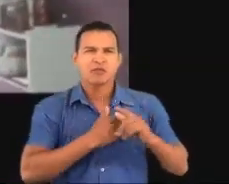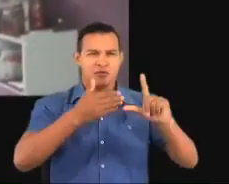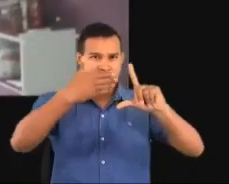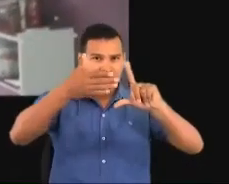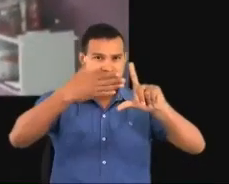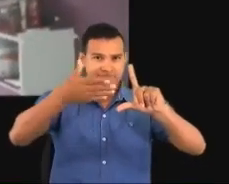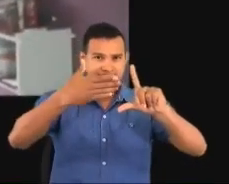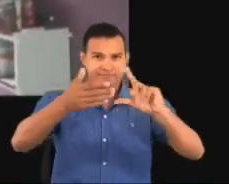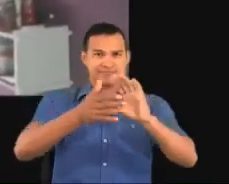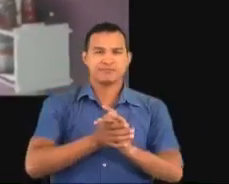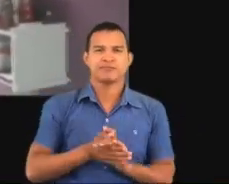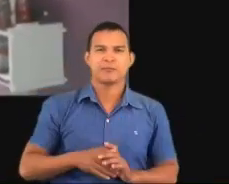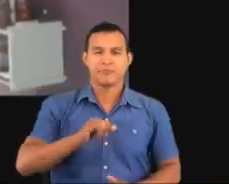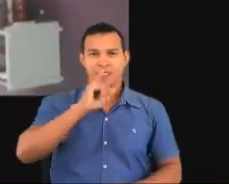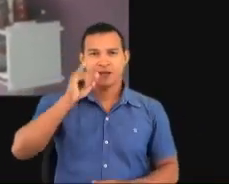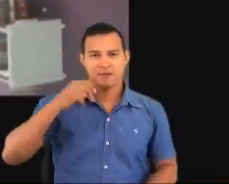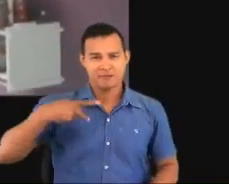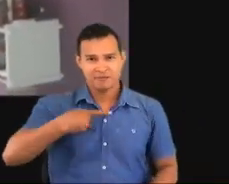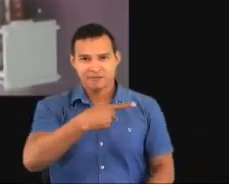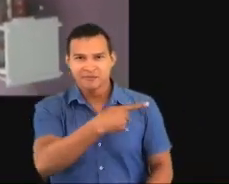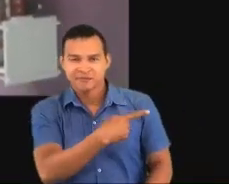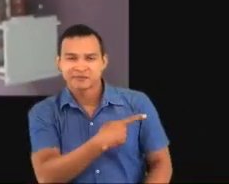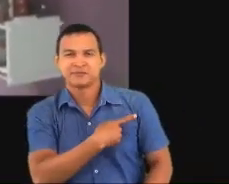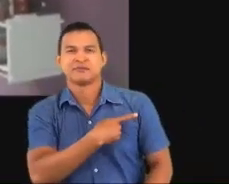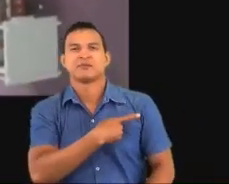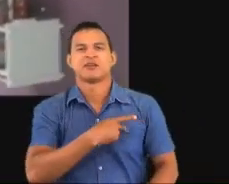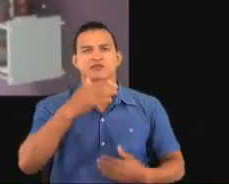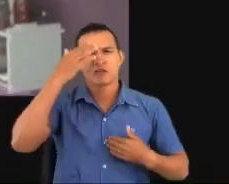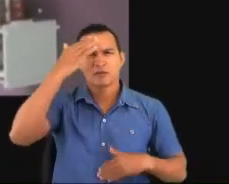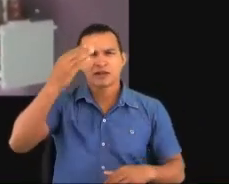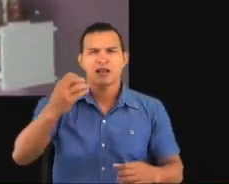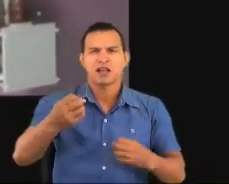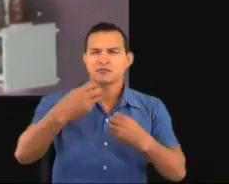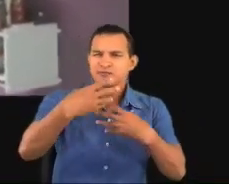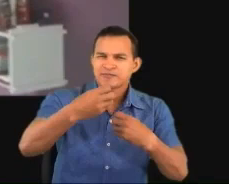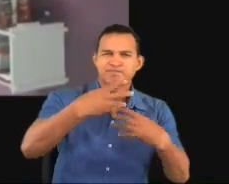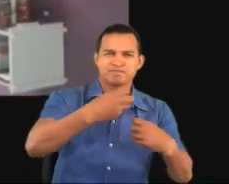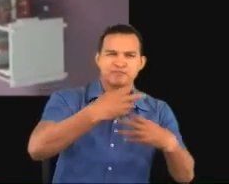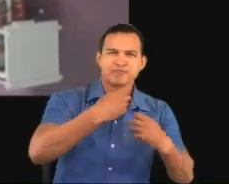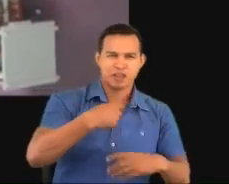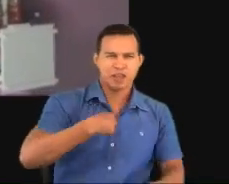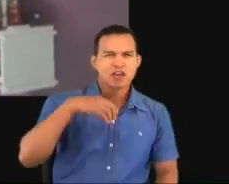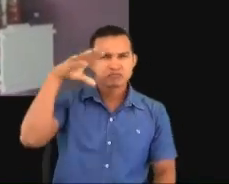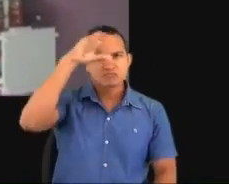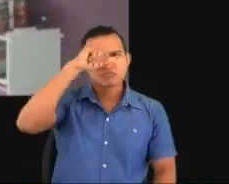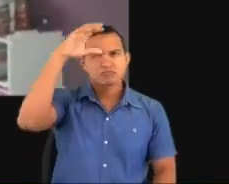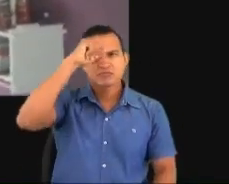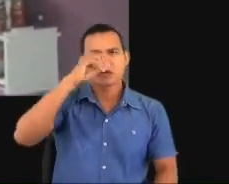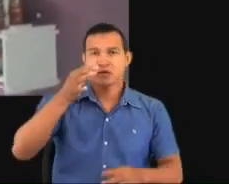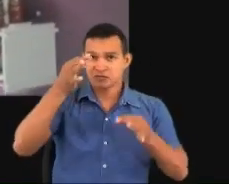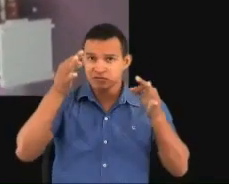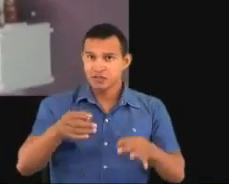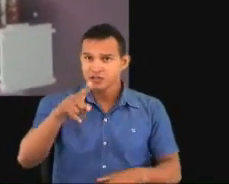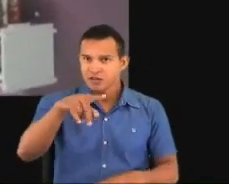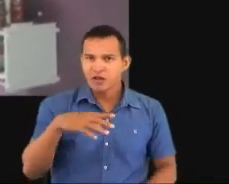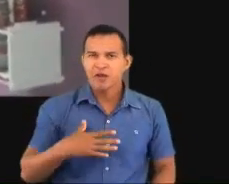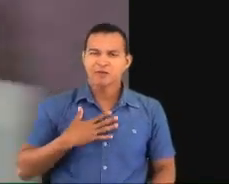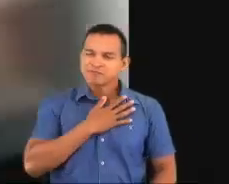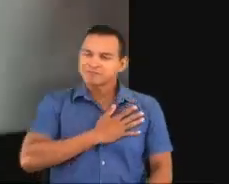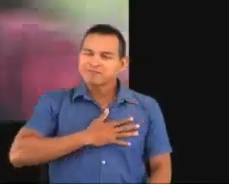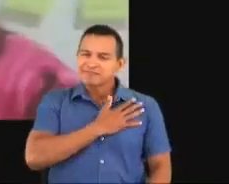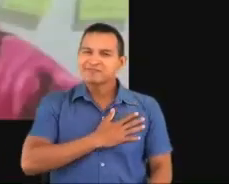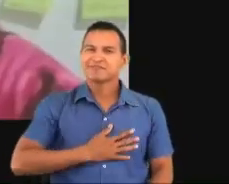Fala, pastor, aqui é o Bruno. Obrigado por cada ensinamento transmitido através das suas lives e pode ter certeza que nós estamos gostando